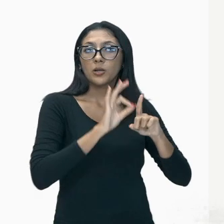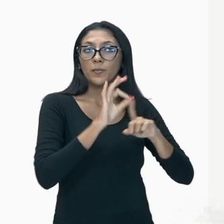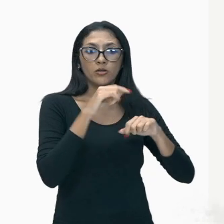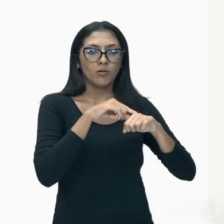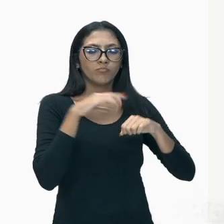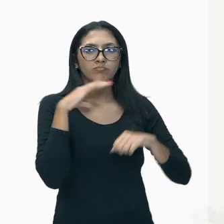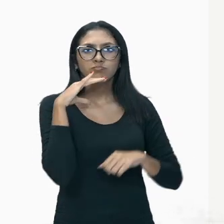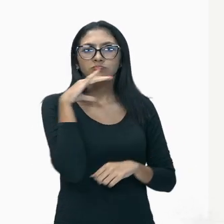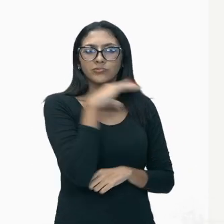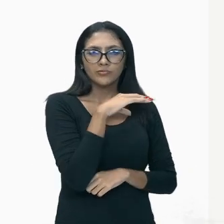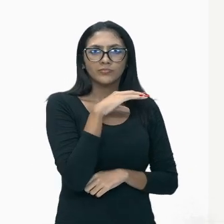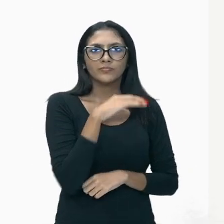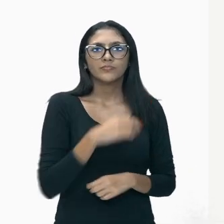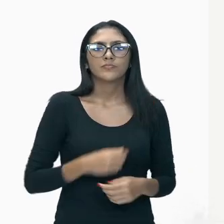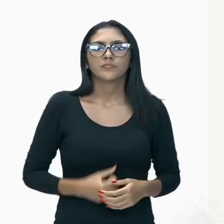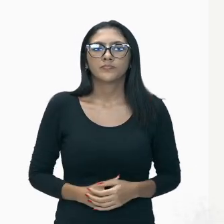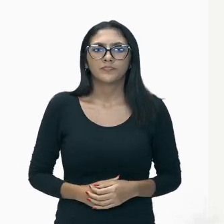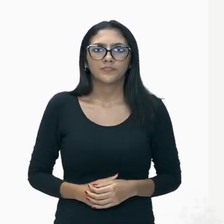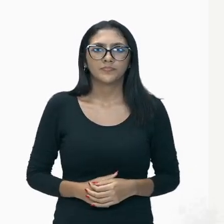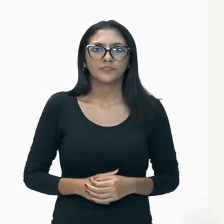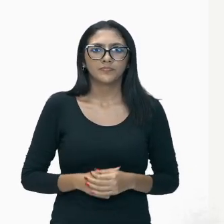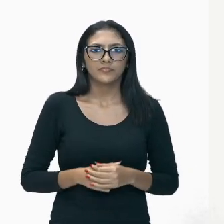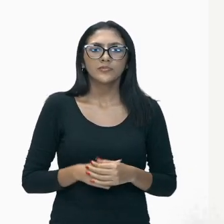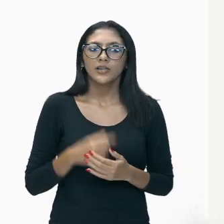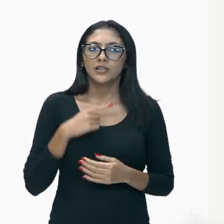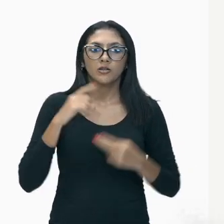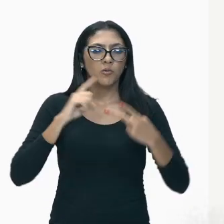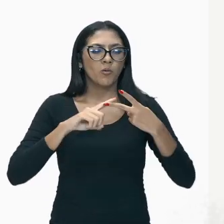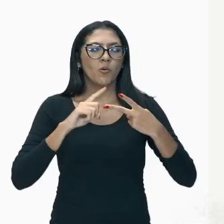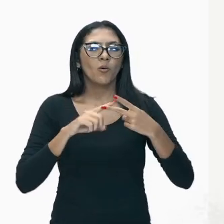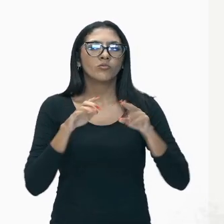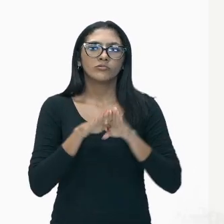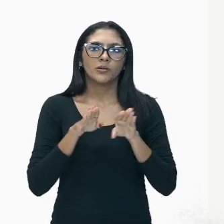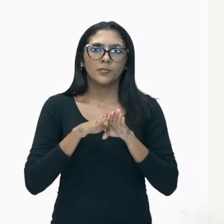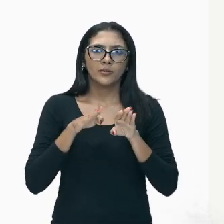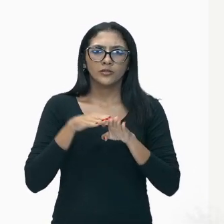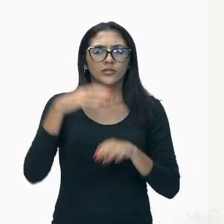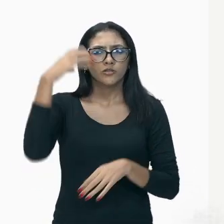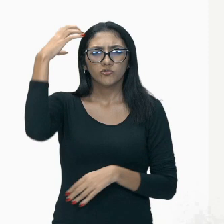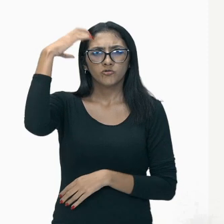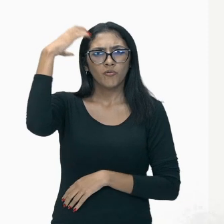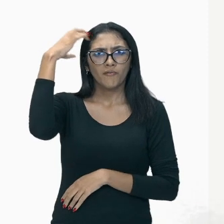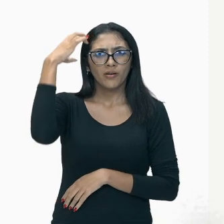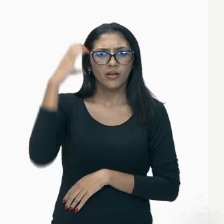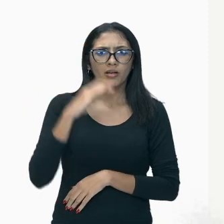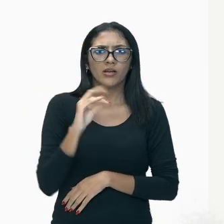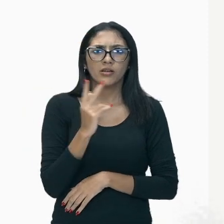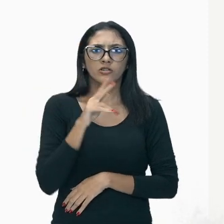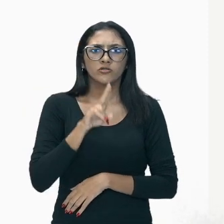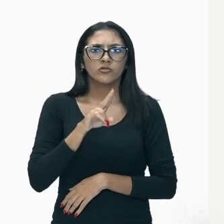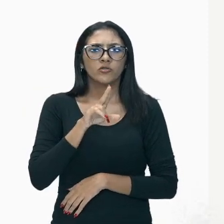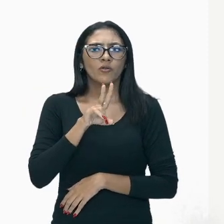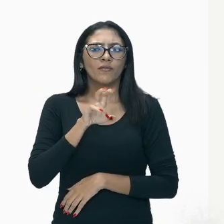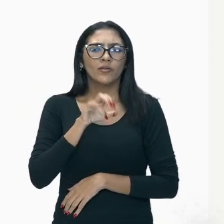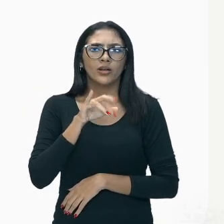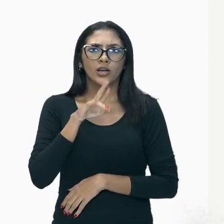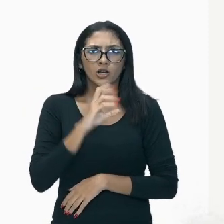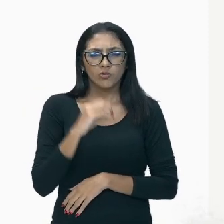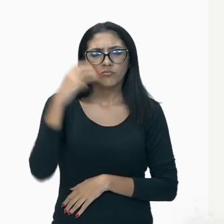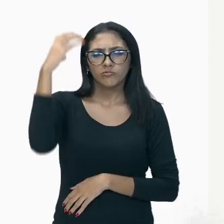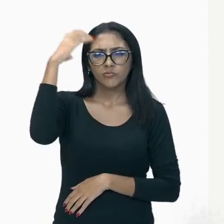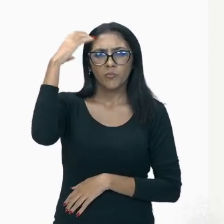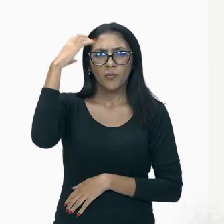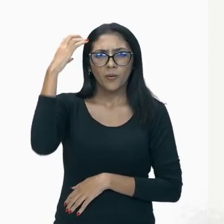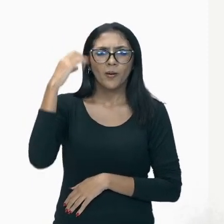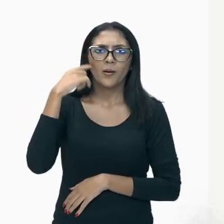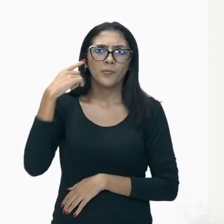também tenho a lâmpada e tenho o chuveiro. Vejam que os dois têm um resistor, e o